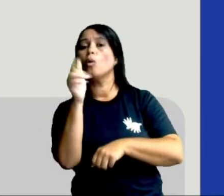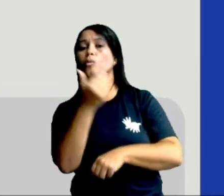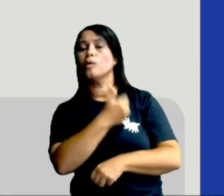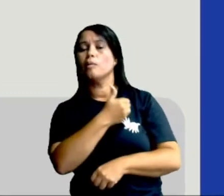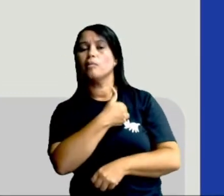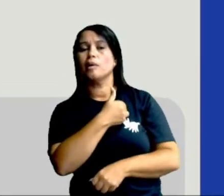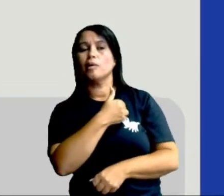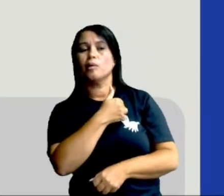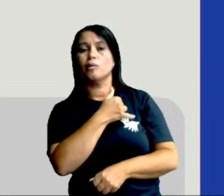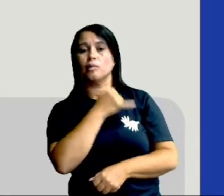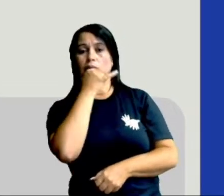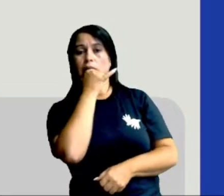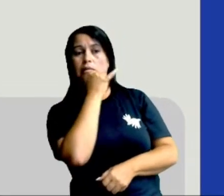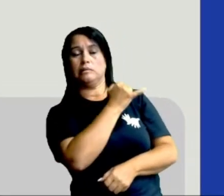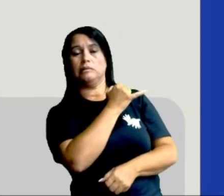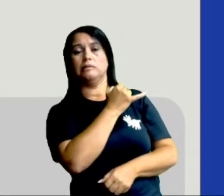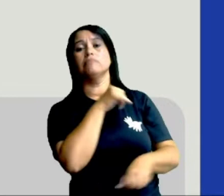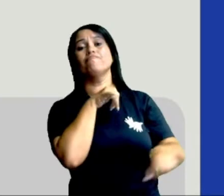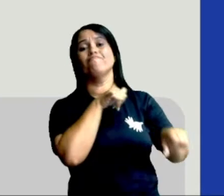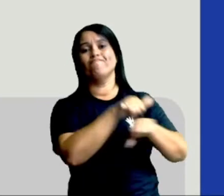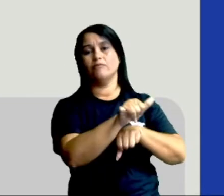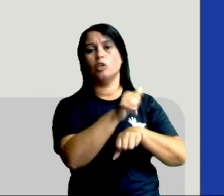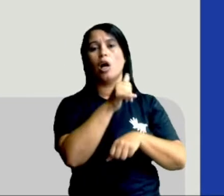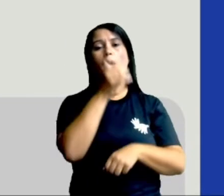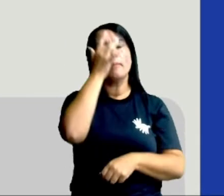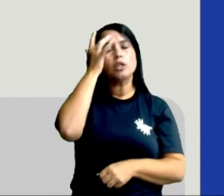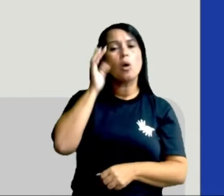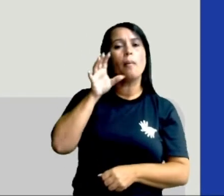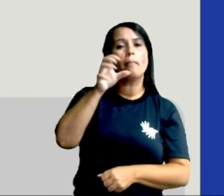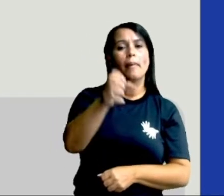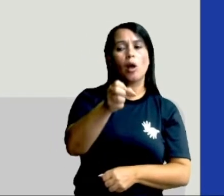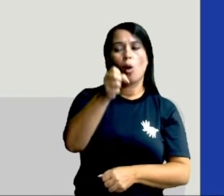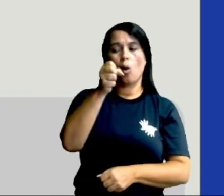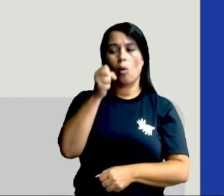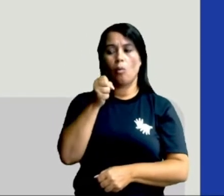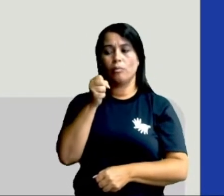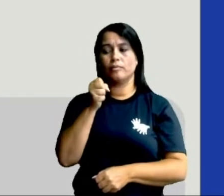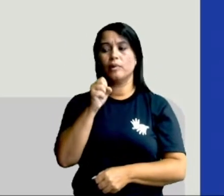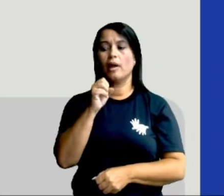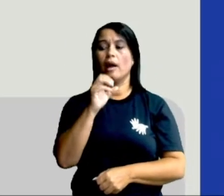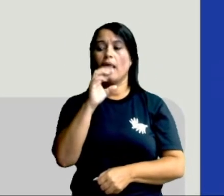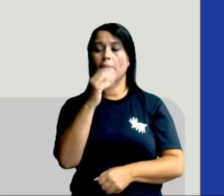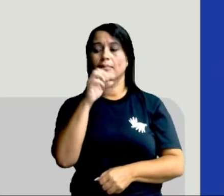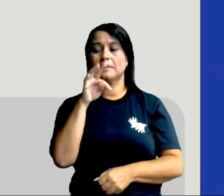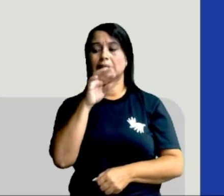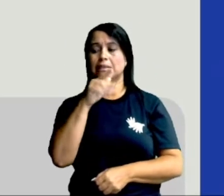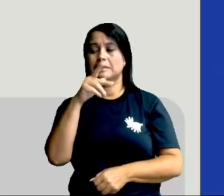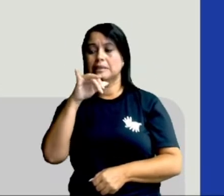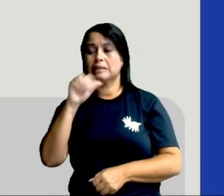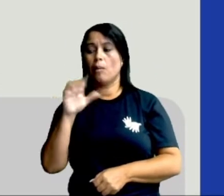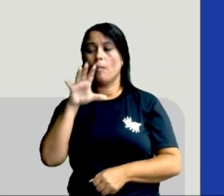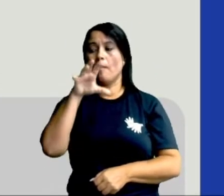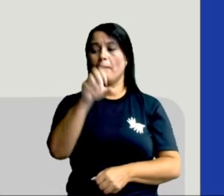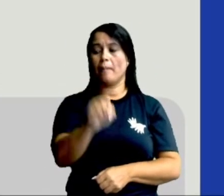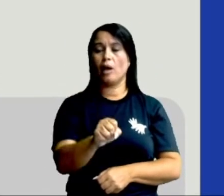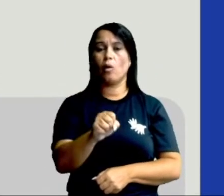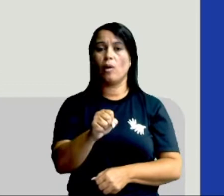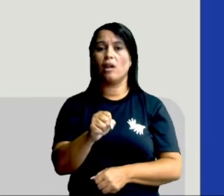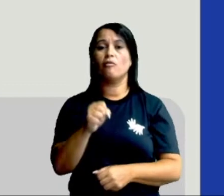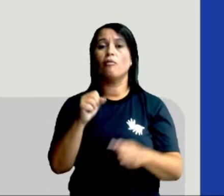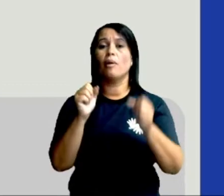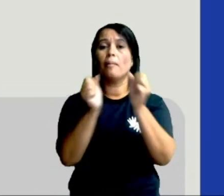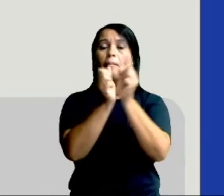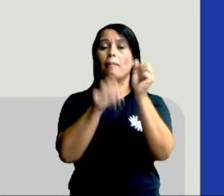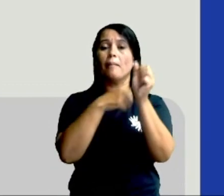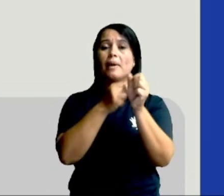Antônio Soares. Localizado pelo capitão Furtado de Mendonça, ele foi preso e morto, e sua cabeça foi